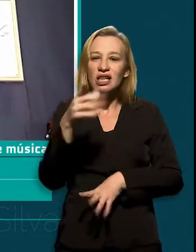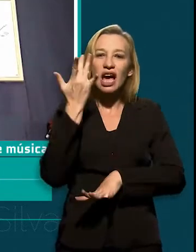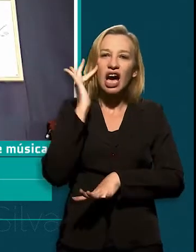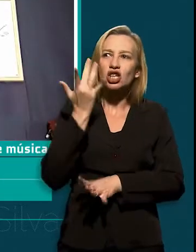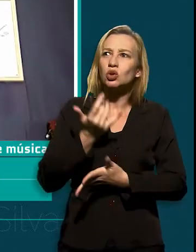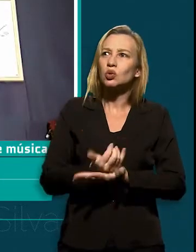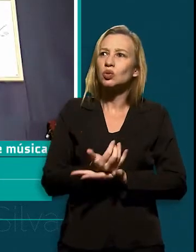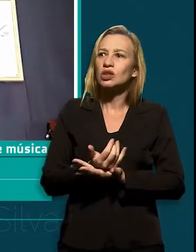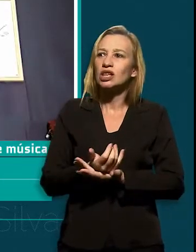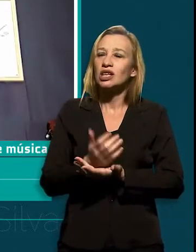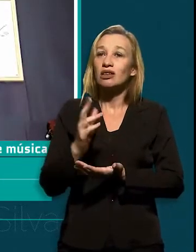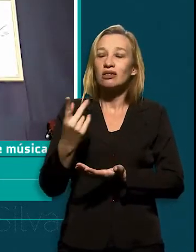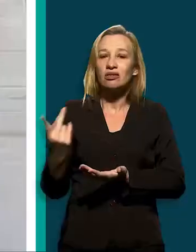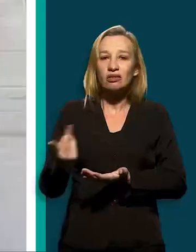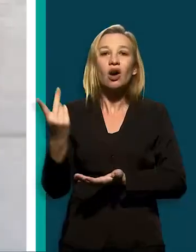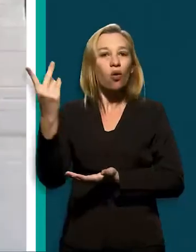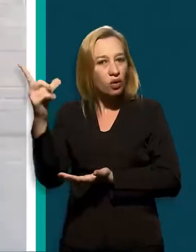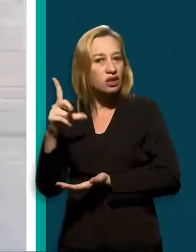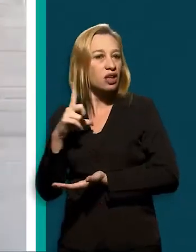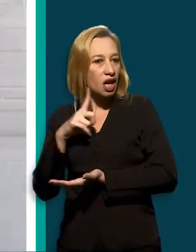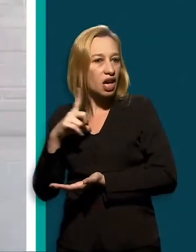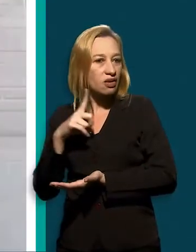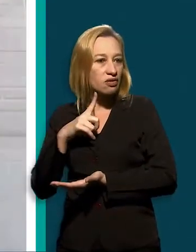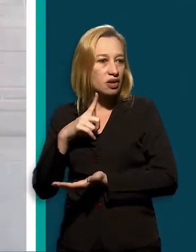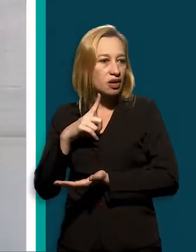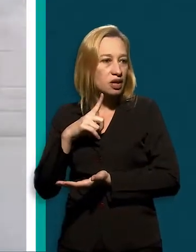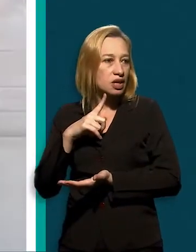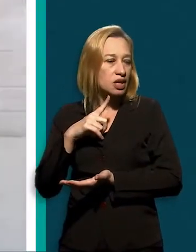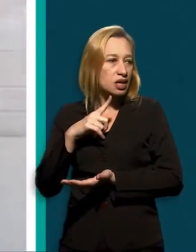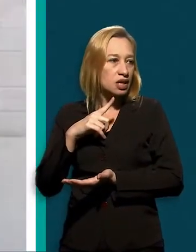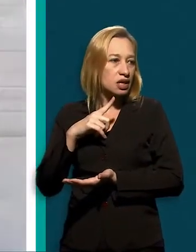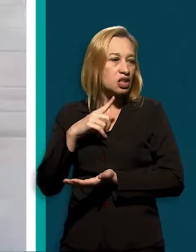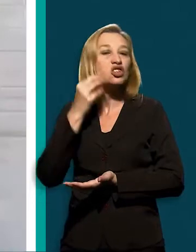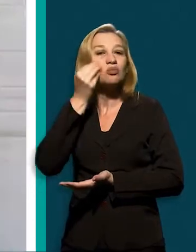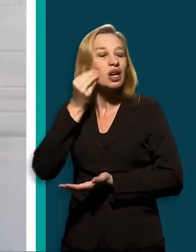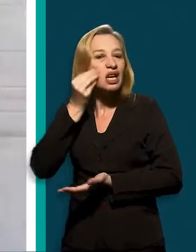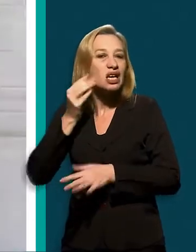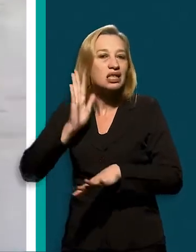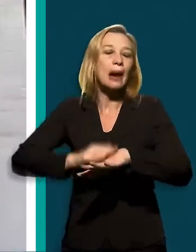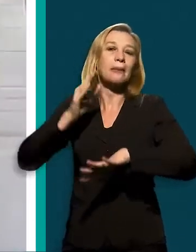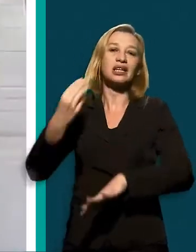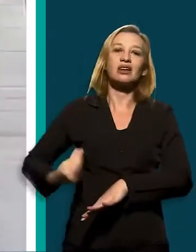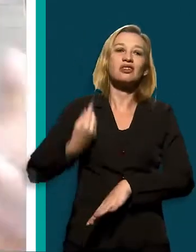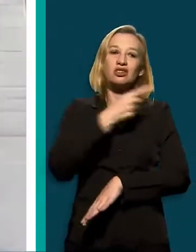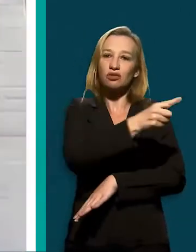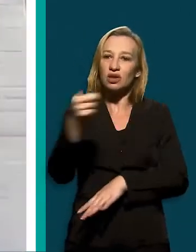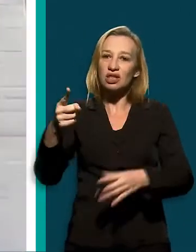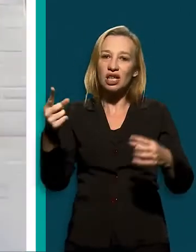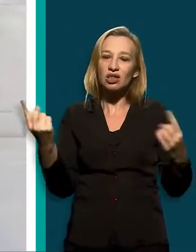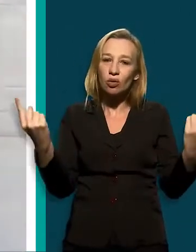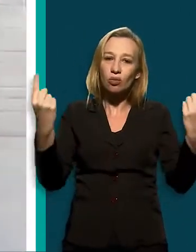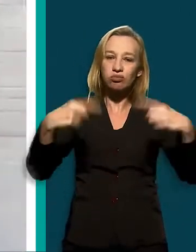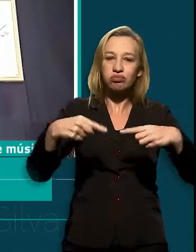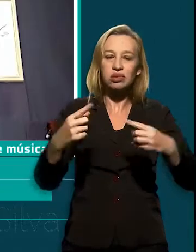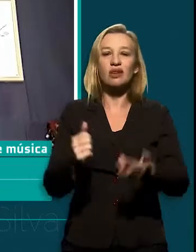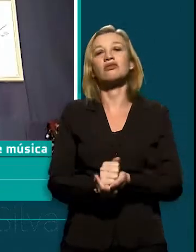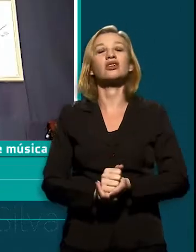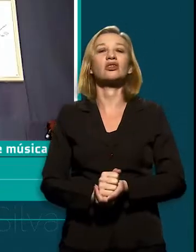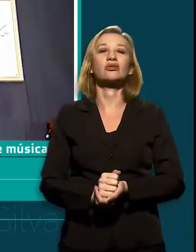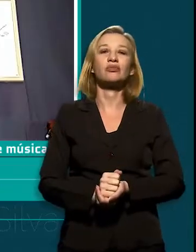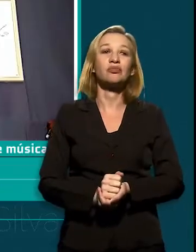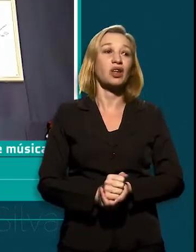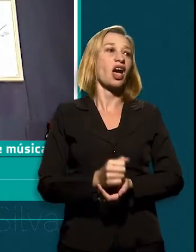desafio? Vocês acham que valeu a pena, que acrescentou algo na vida de vocês ter que enfrentar